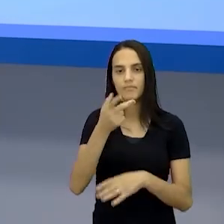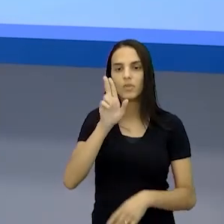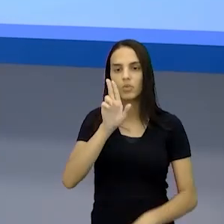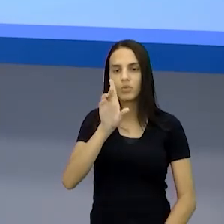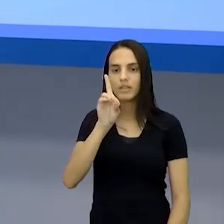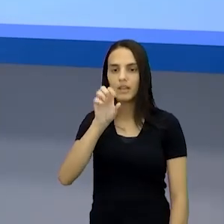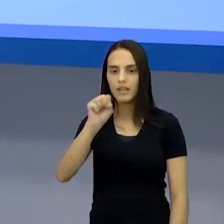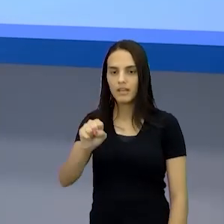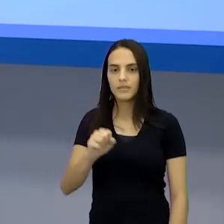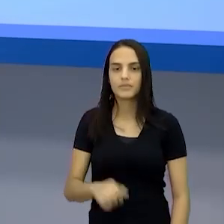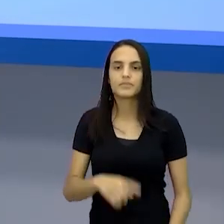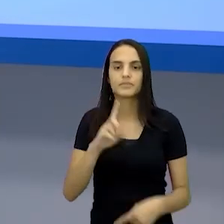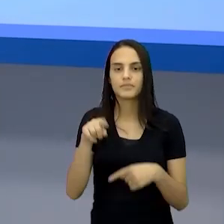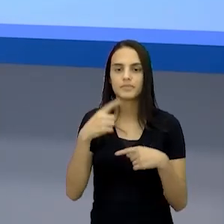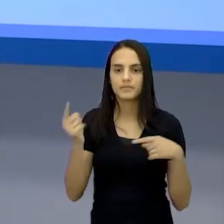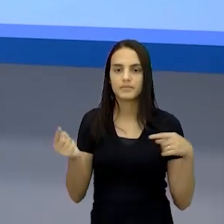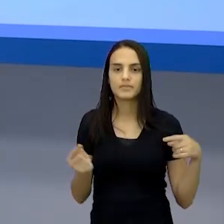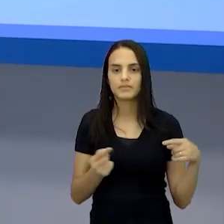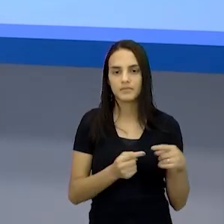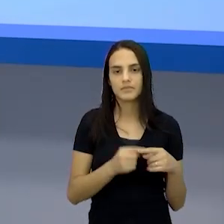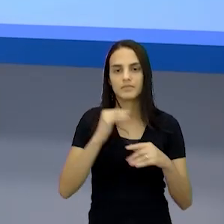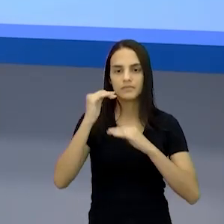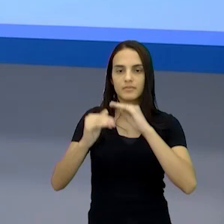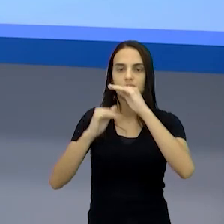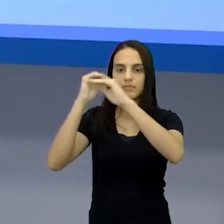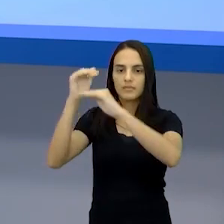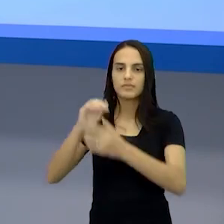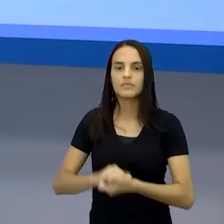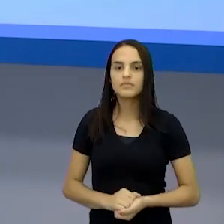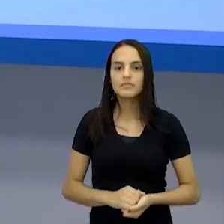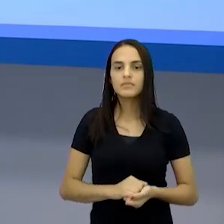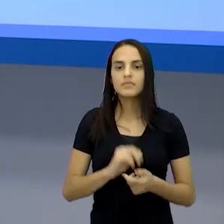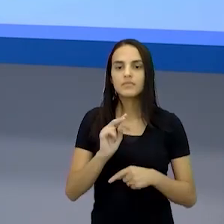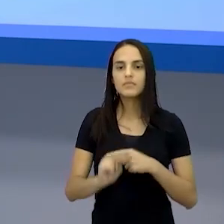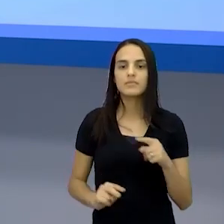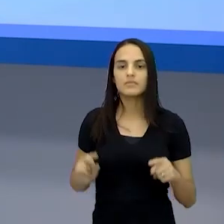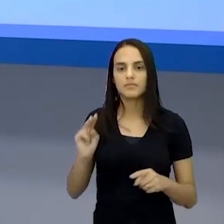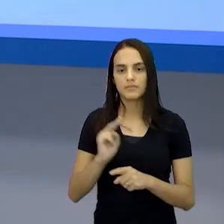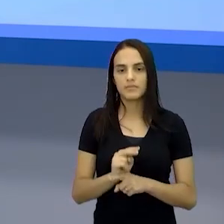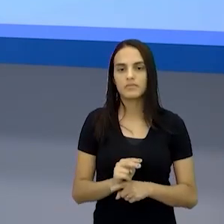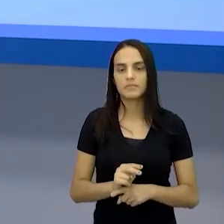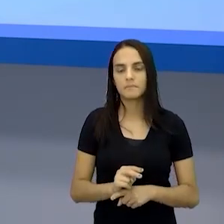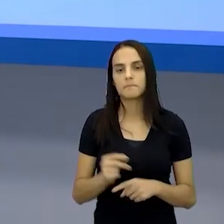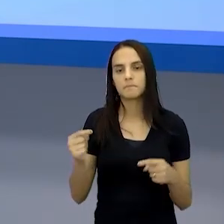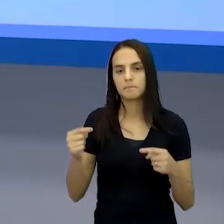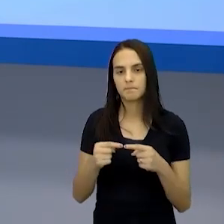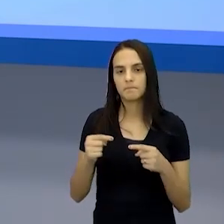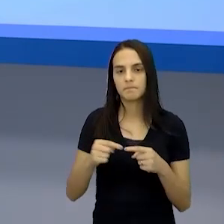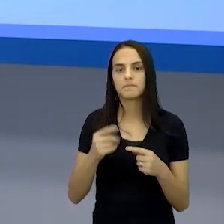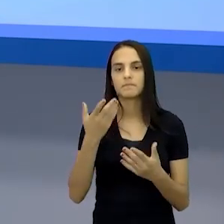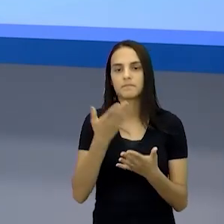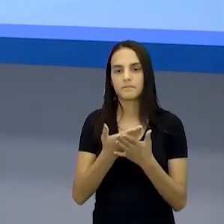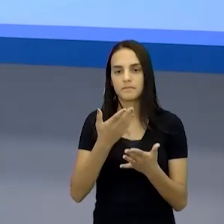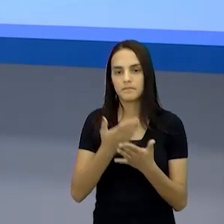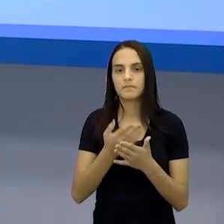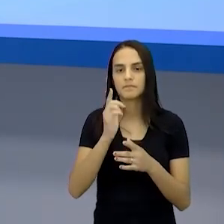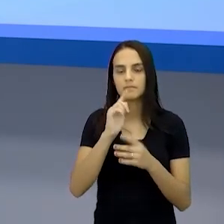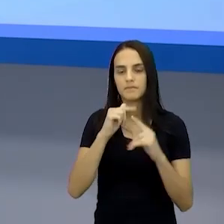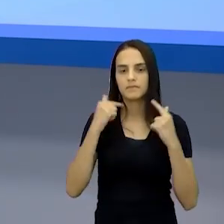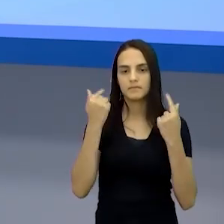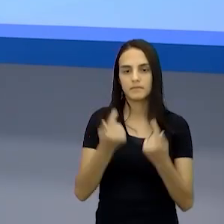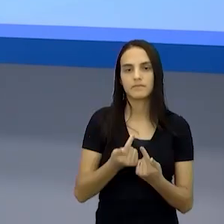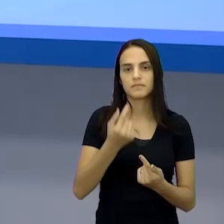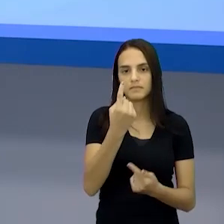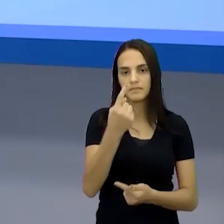ODS, Objetivos do Desenvolvimento Sustentável, né, que foi tratado aí nas aulas de geografia. São